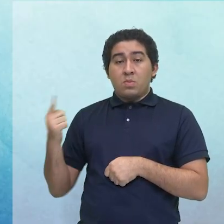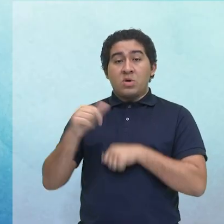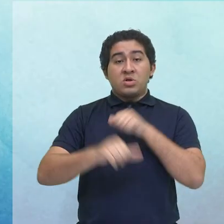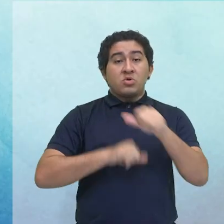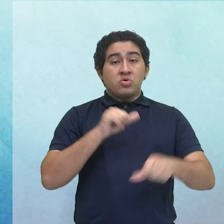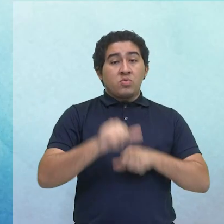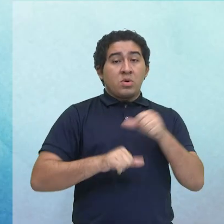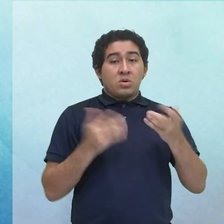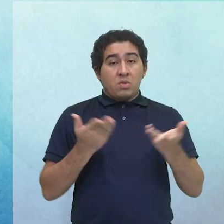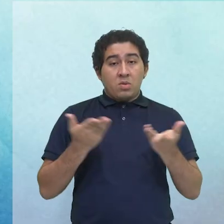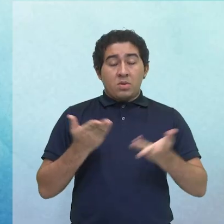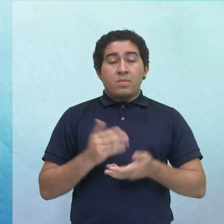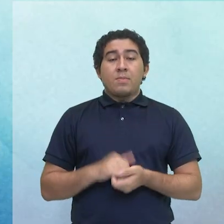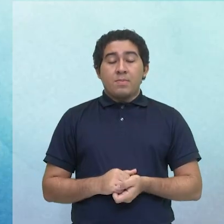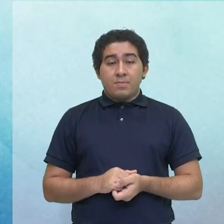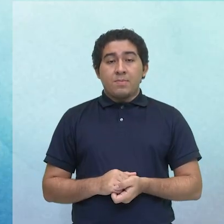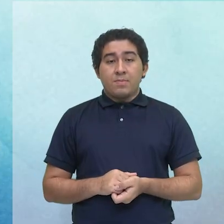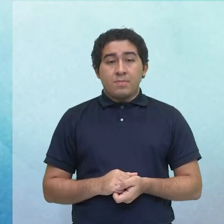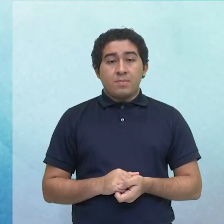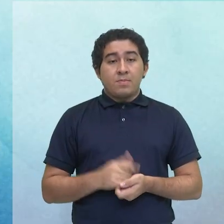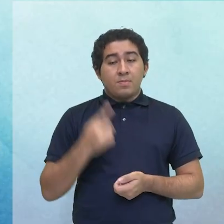transformado em expected.